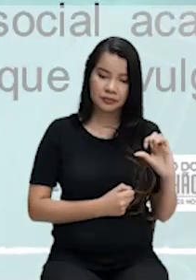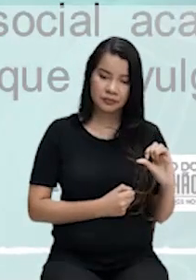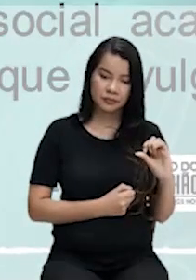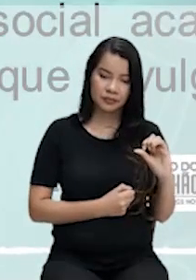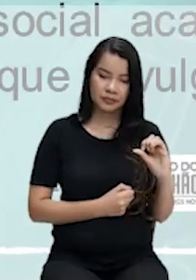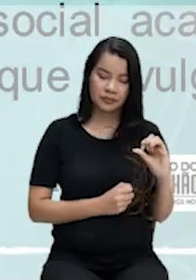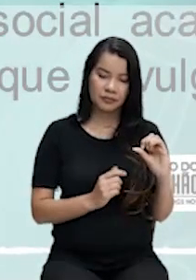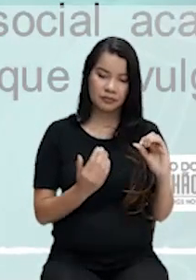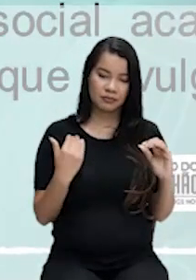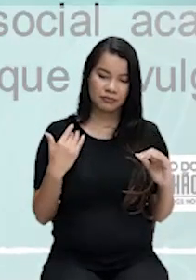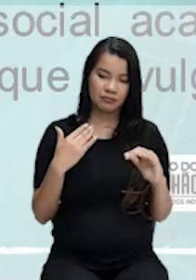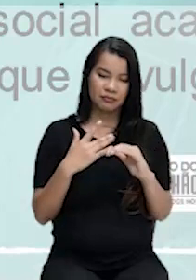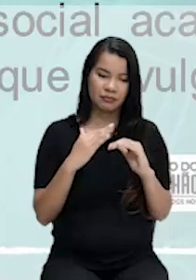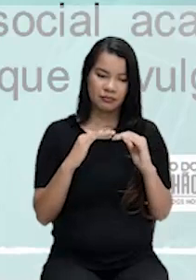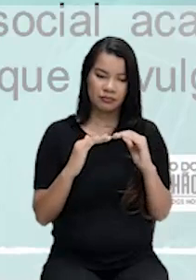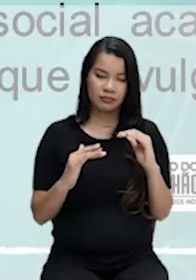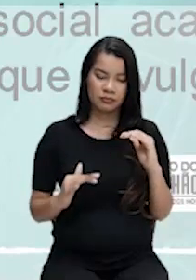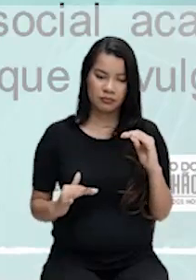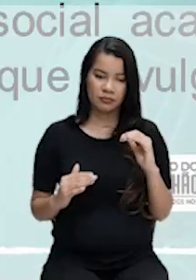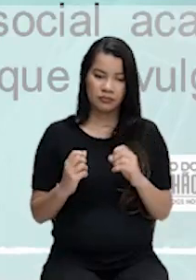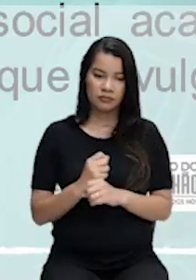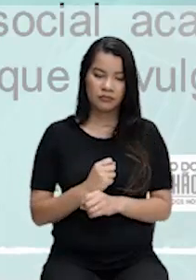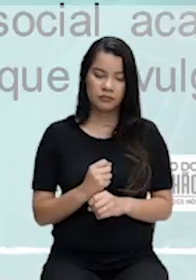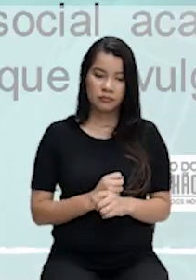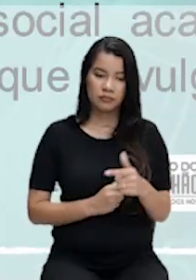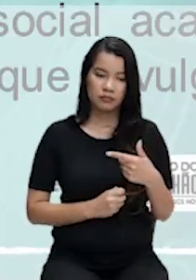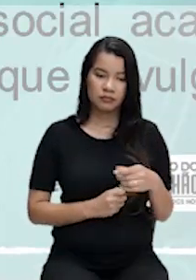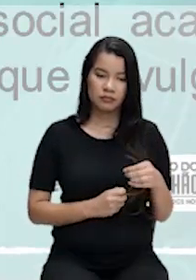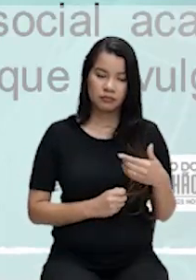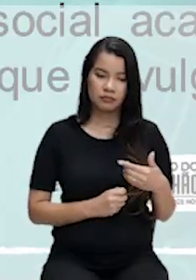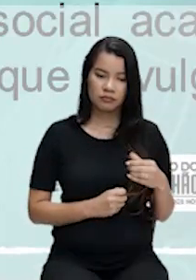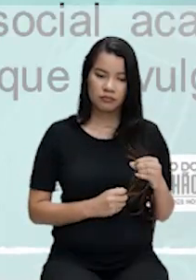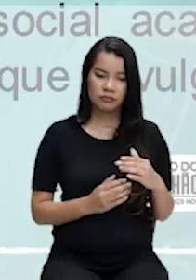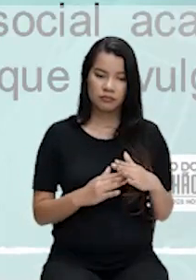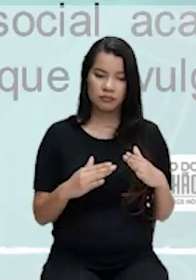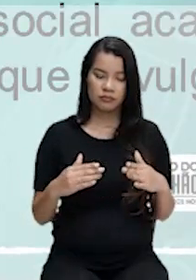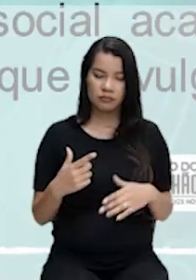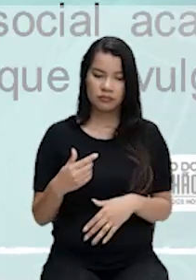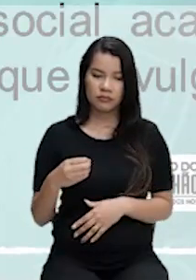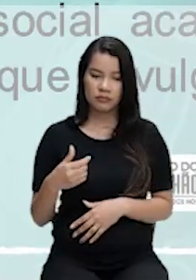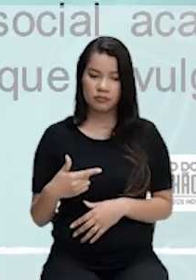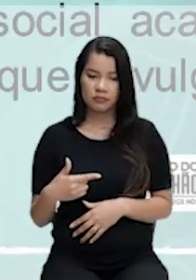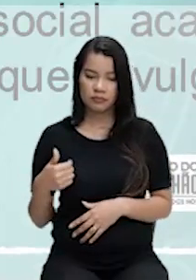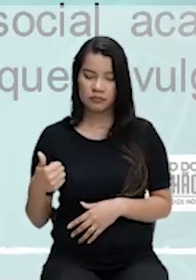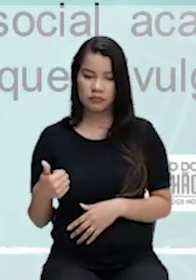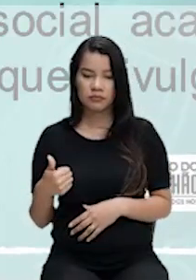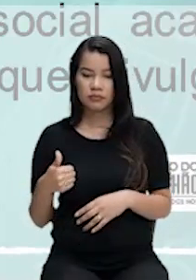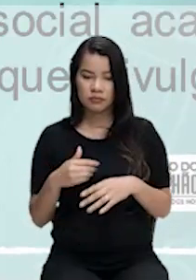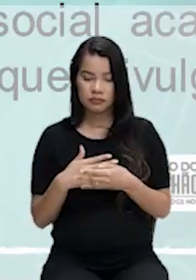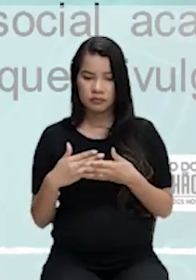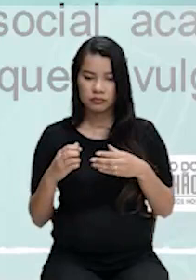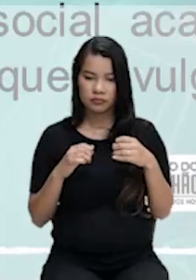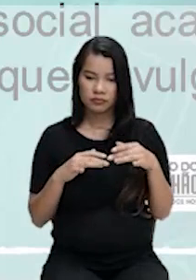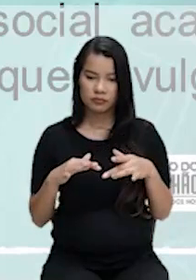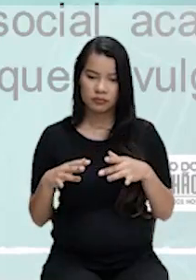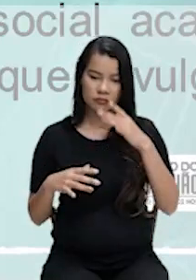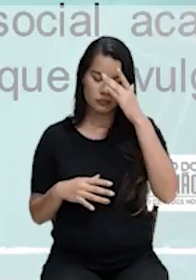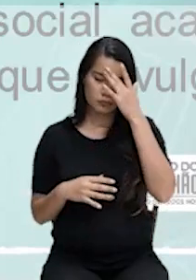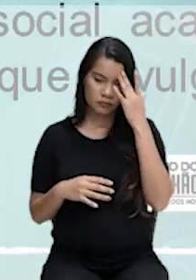declínio com os usuários. Em 2020 e 2021, aliás, a rede chegou a crescer, com as pessoas